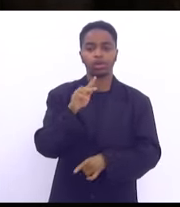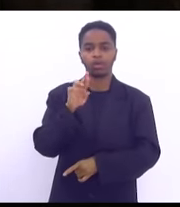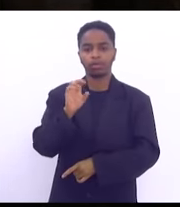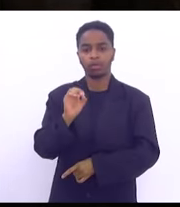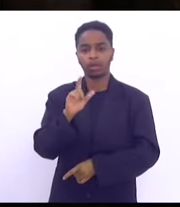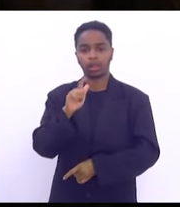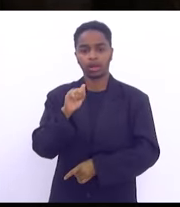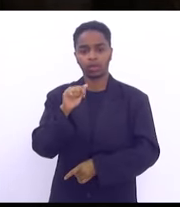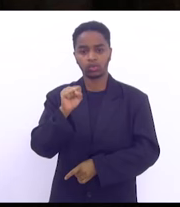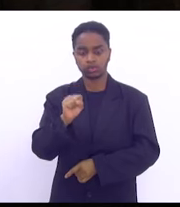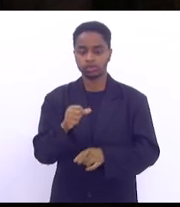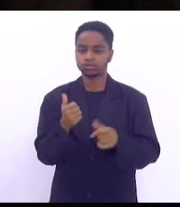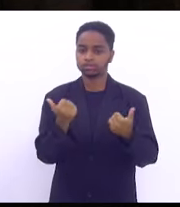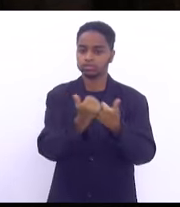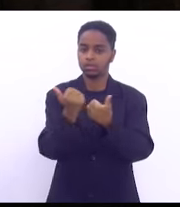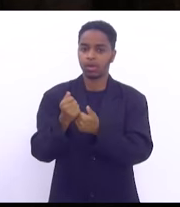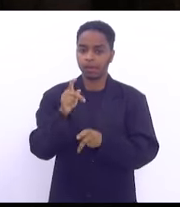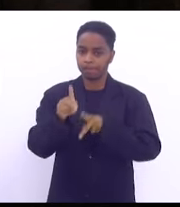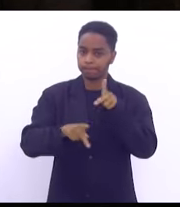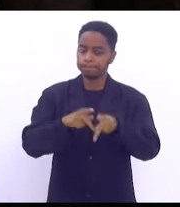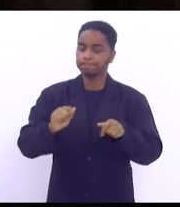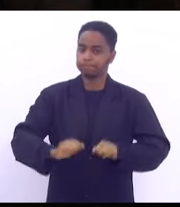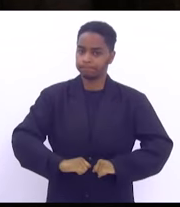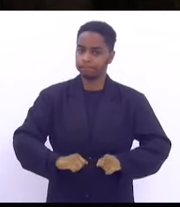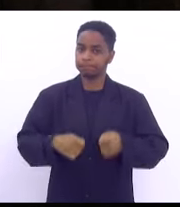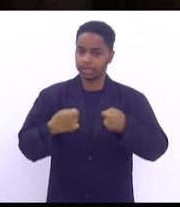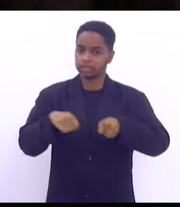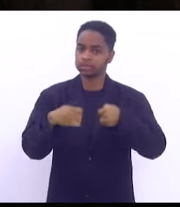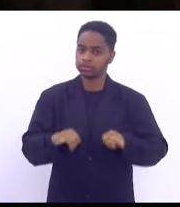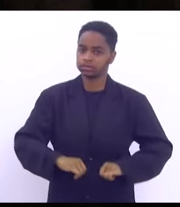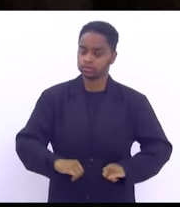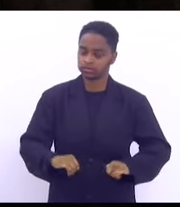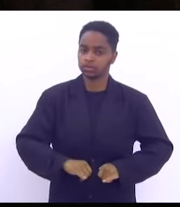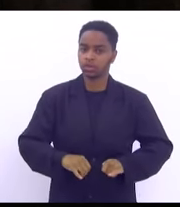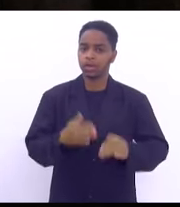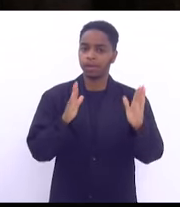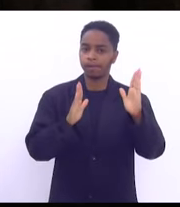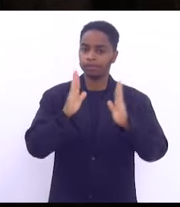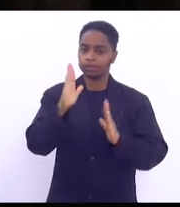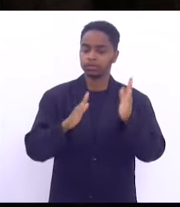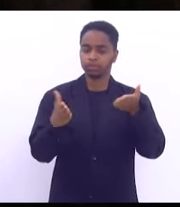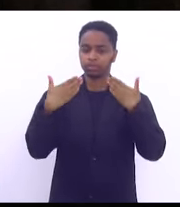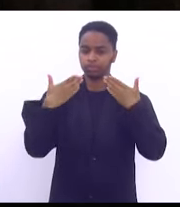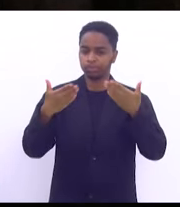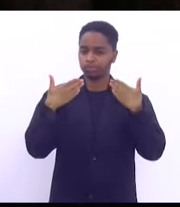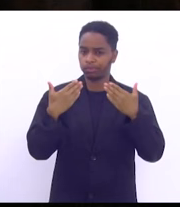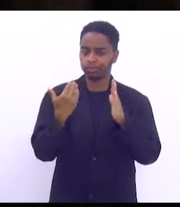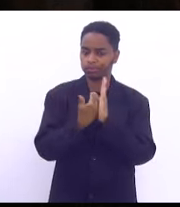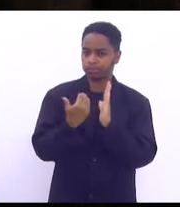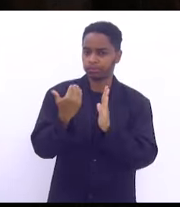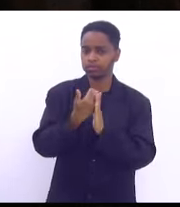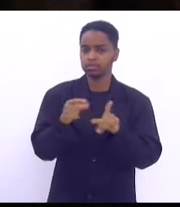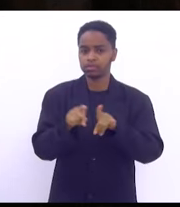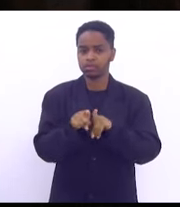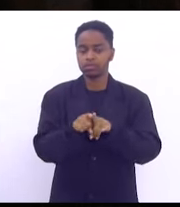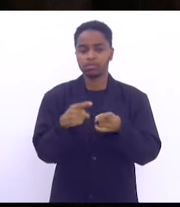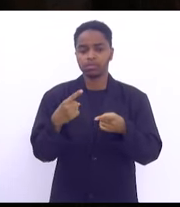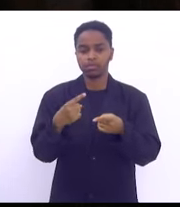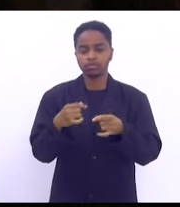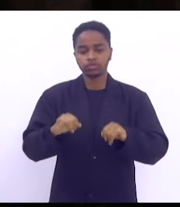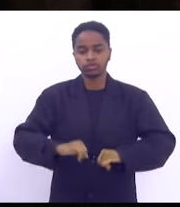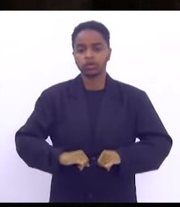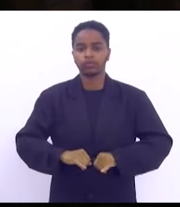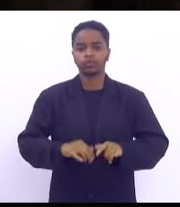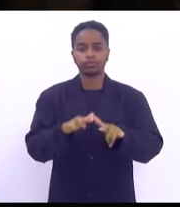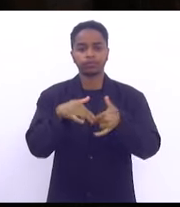mais precisa, o povo pobre, que sofre nesse período de calor intenso, que sofre muito com aquilo que lhe é essencial